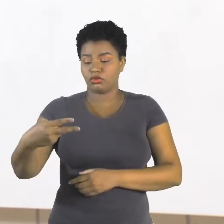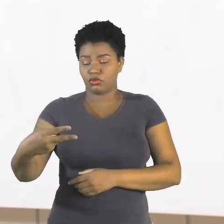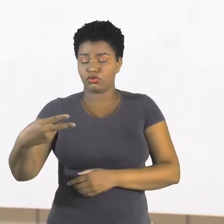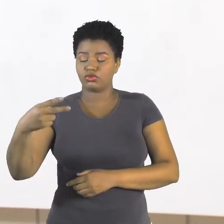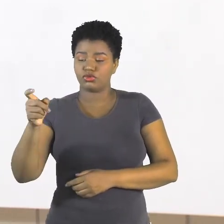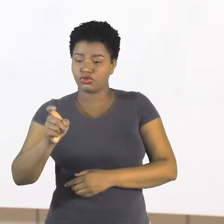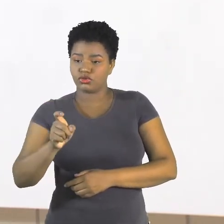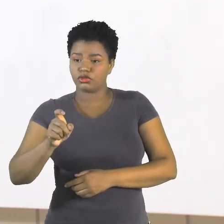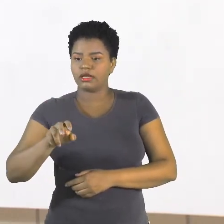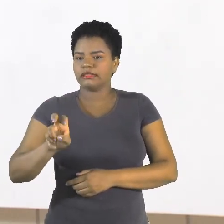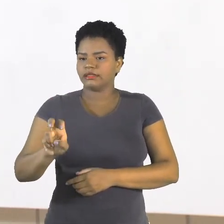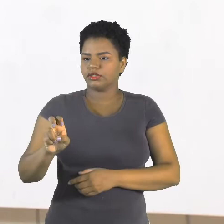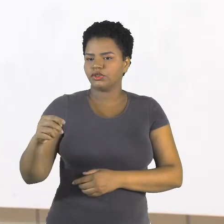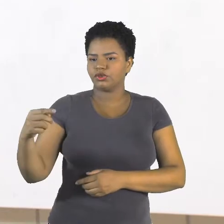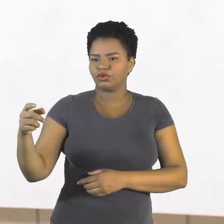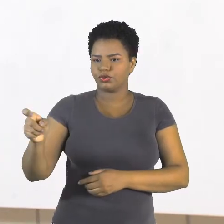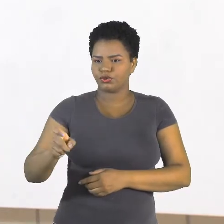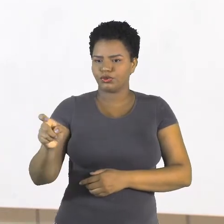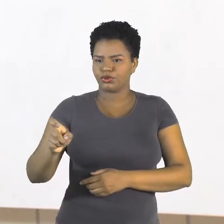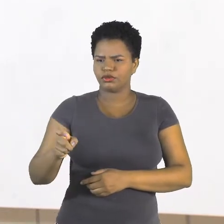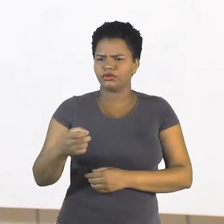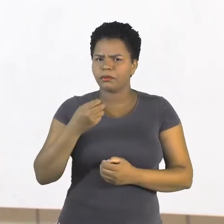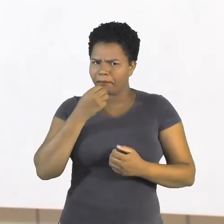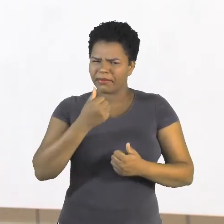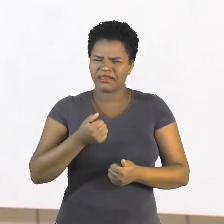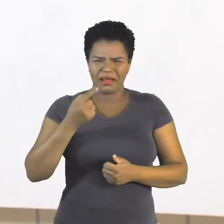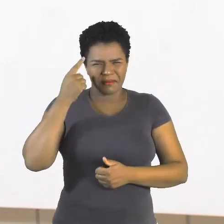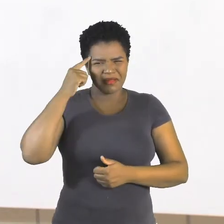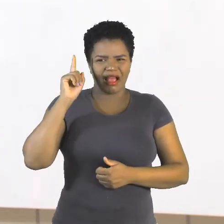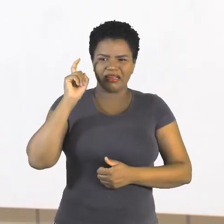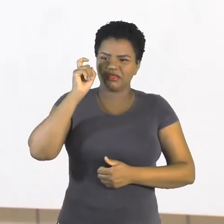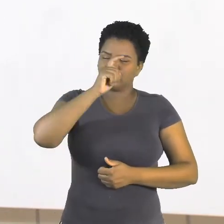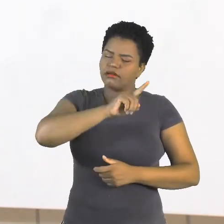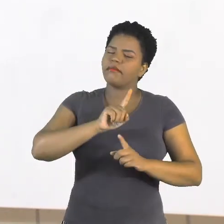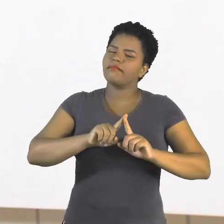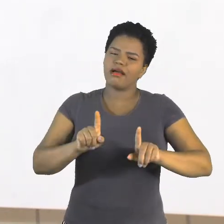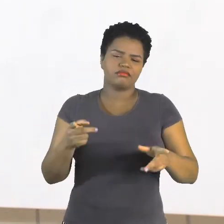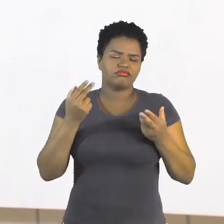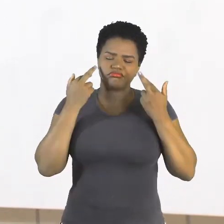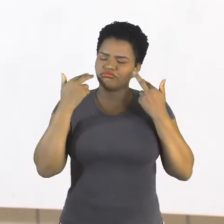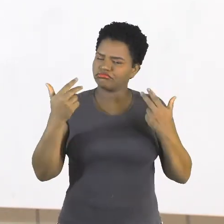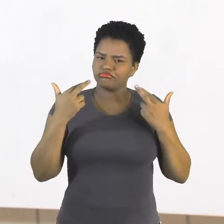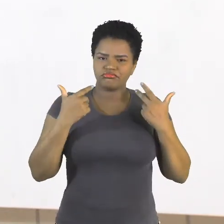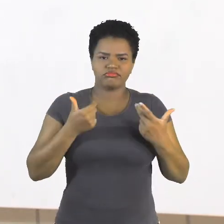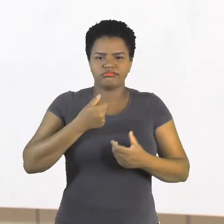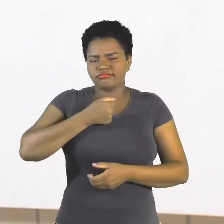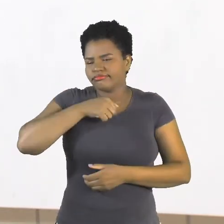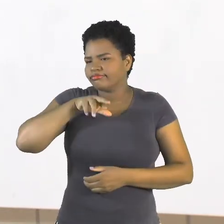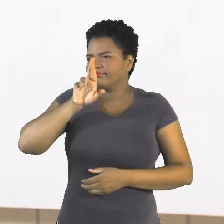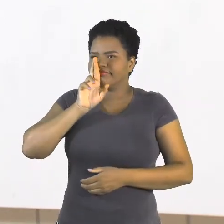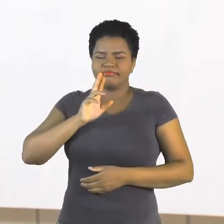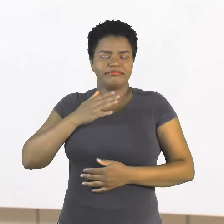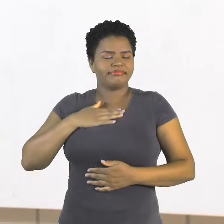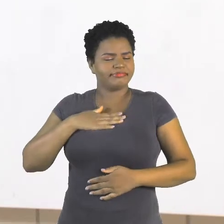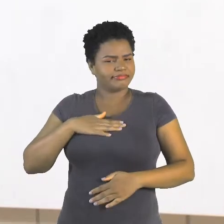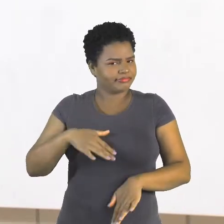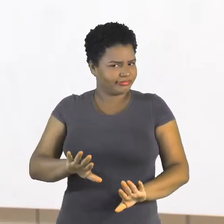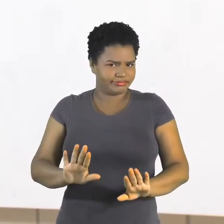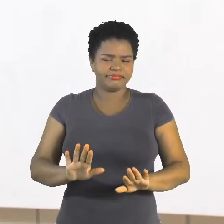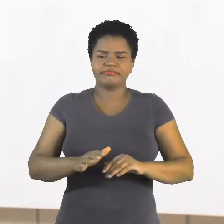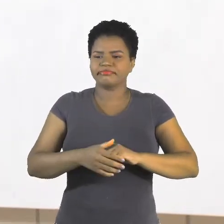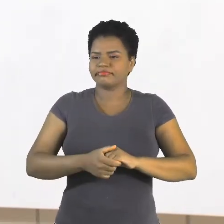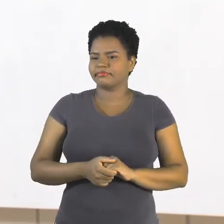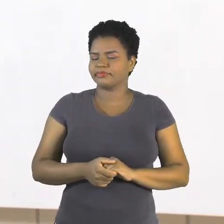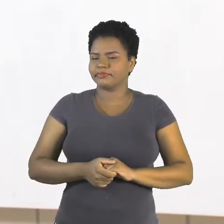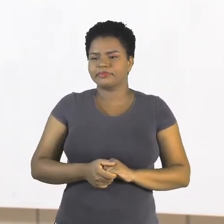bem? Eu acho que talvez vocês estejam pensando, meu Deus, que coisa difícil. Mas não, é tranquilo, tá? Respira e vamos com calma.